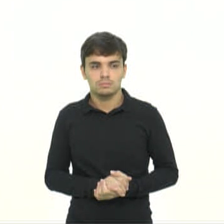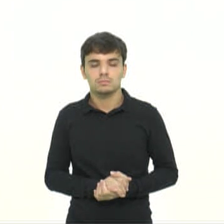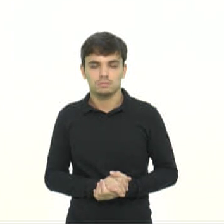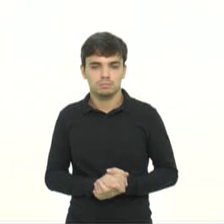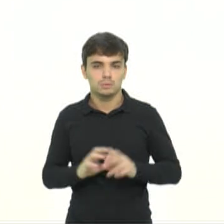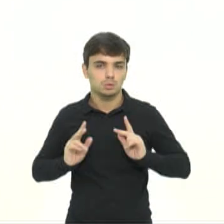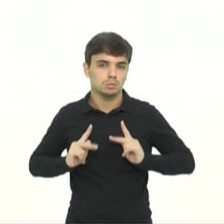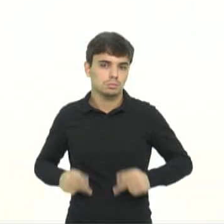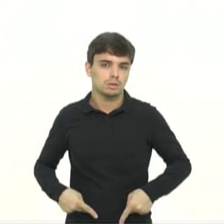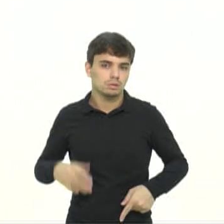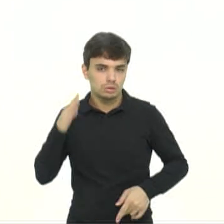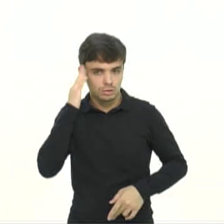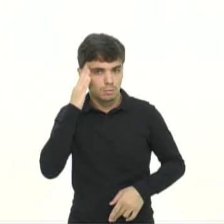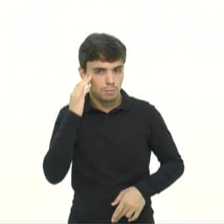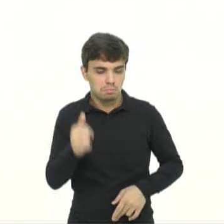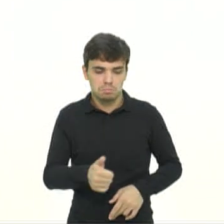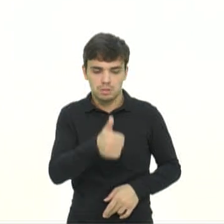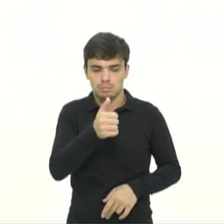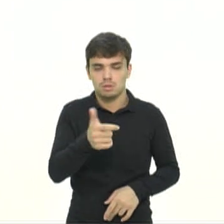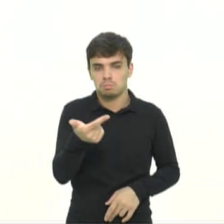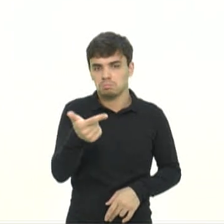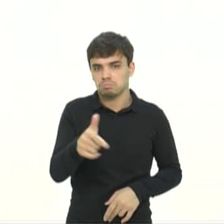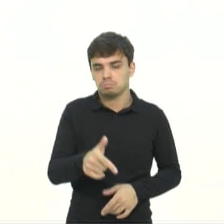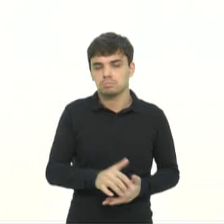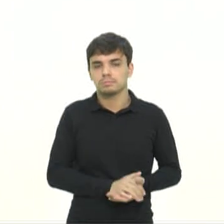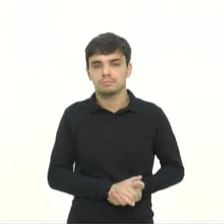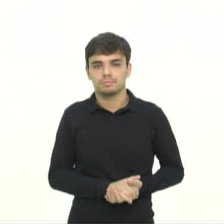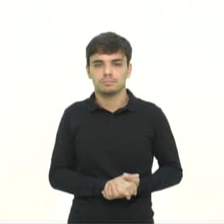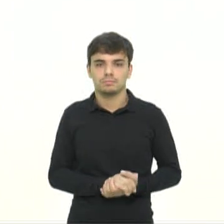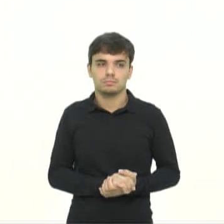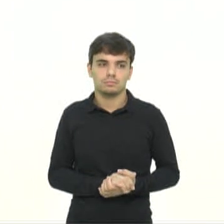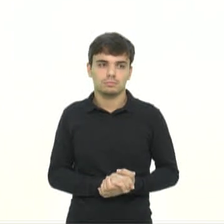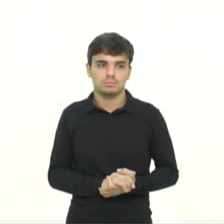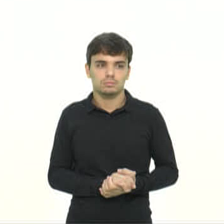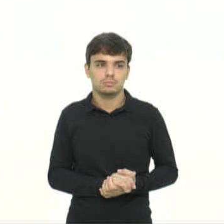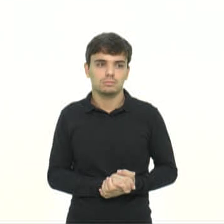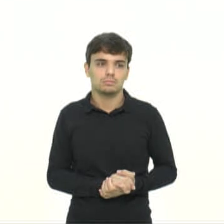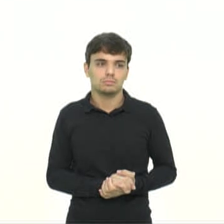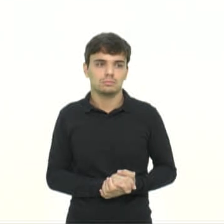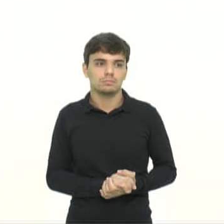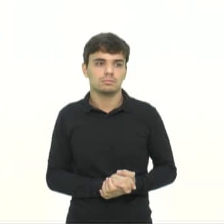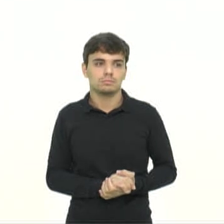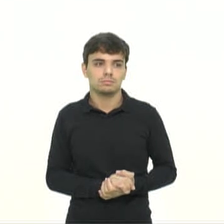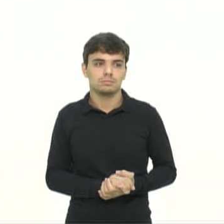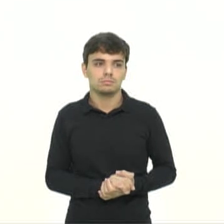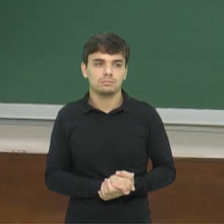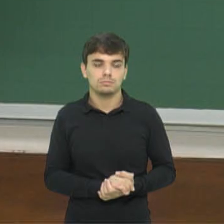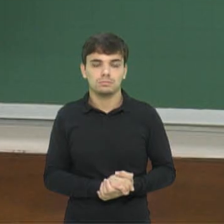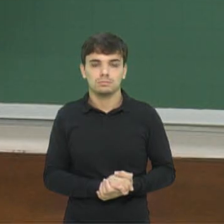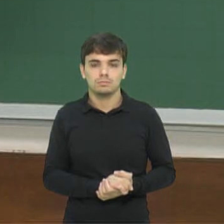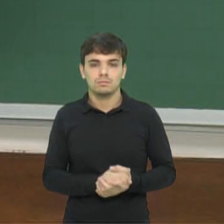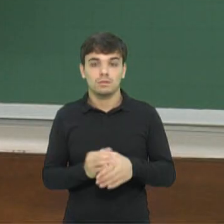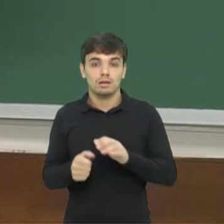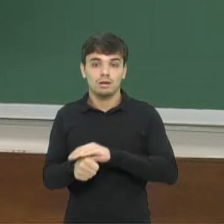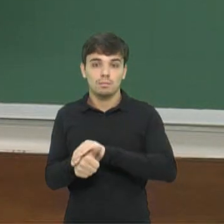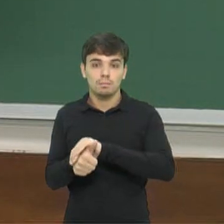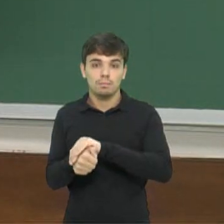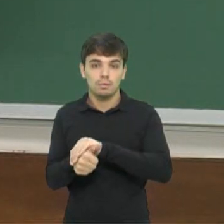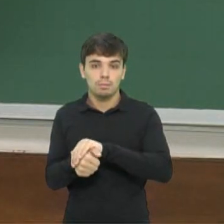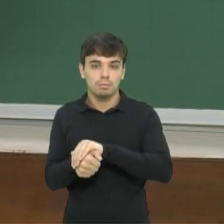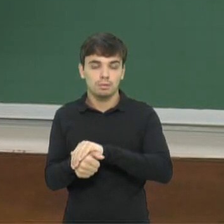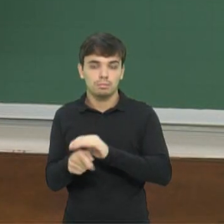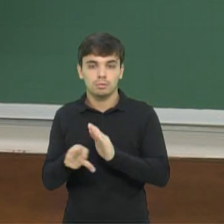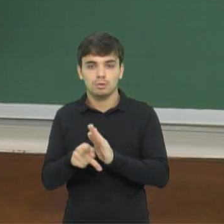que não é o primeiro. Morre muito no início da vida. Não é assim que ocorre. Tartaruga marinha. Tartaruga marinha, sim,